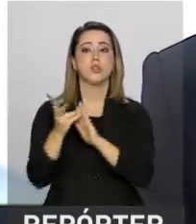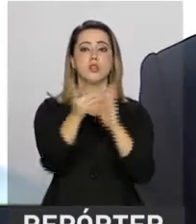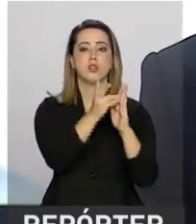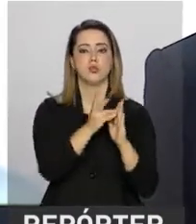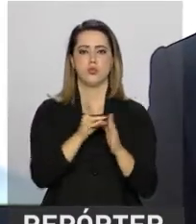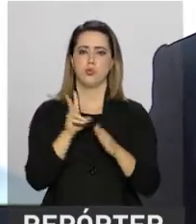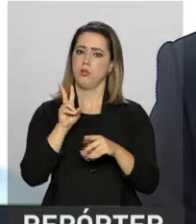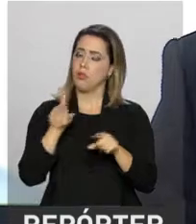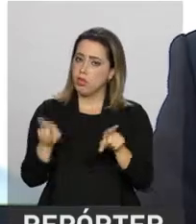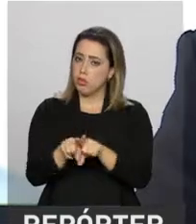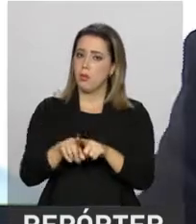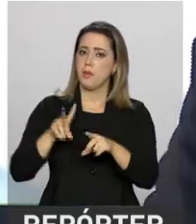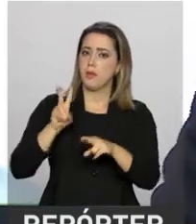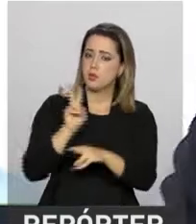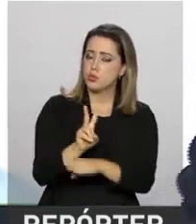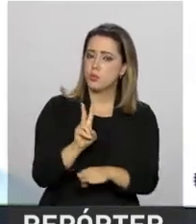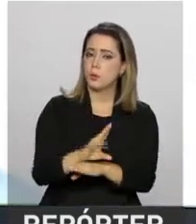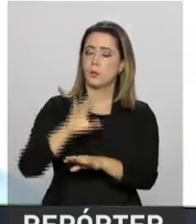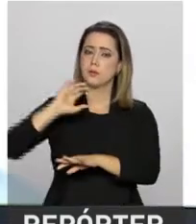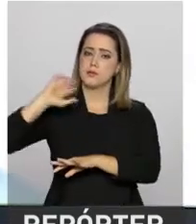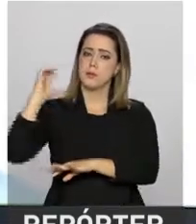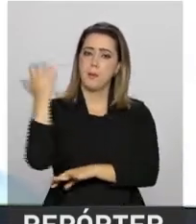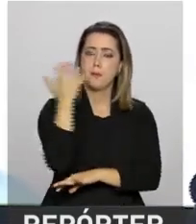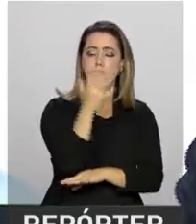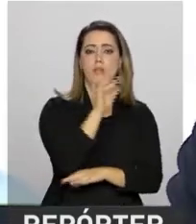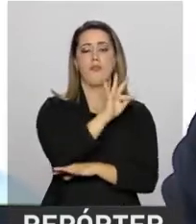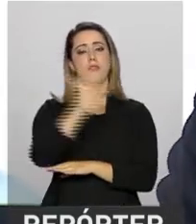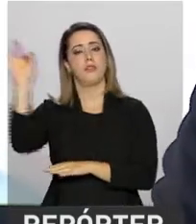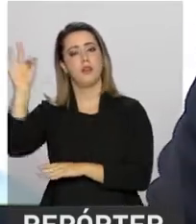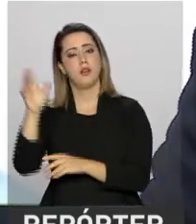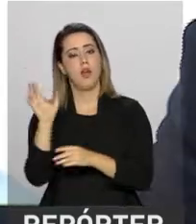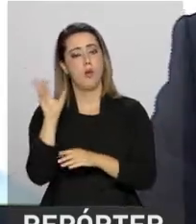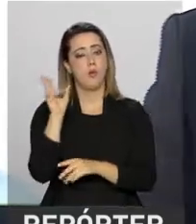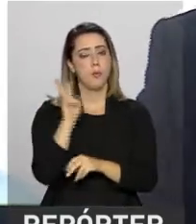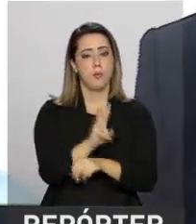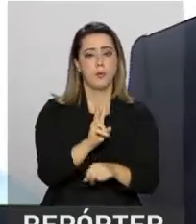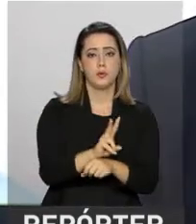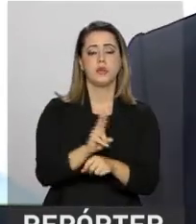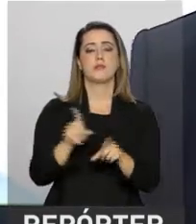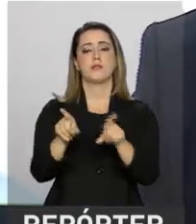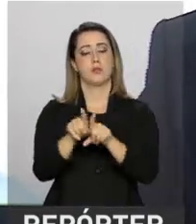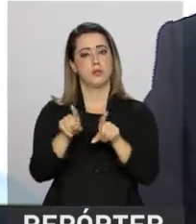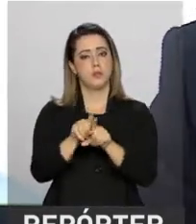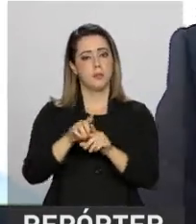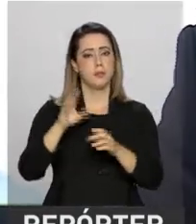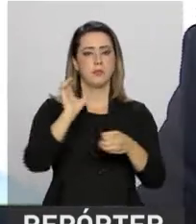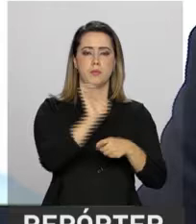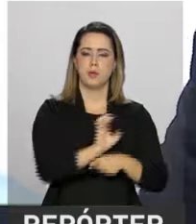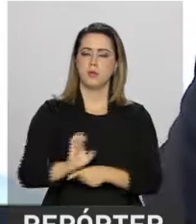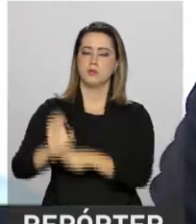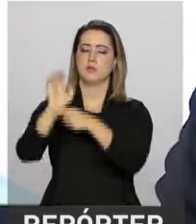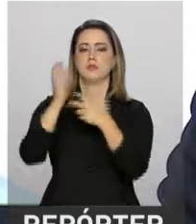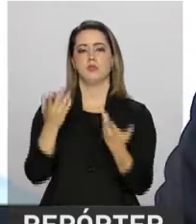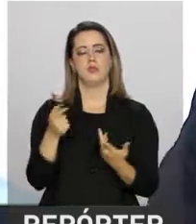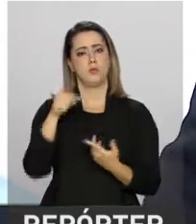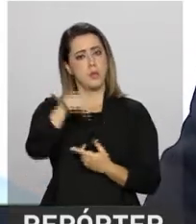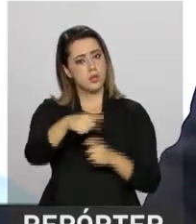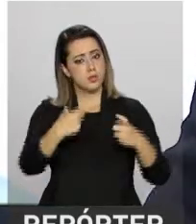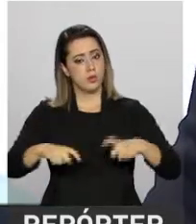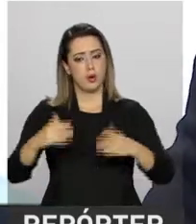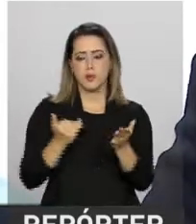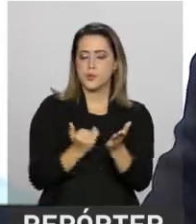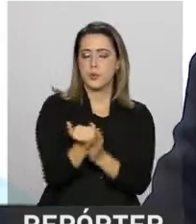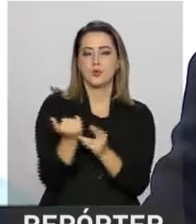reservas indígenas, reservas ambientais federais e reservas ambientais estaduais. Essas reservas, elas continuam